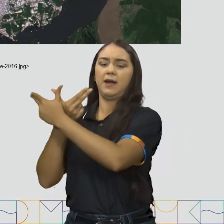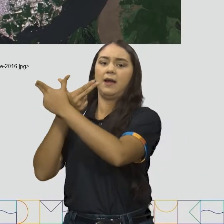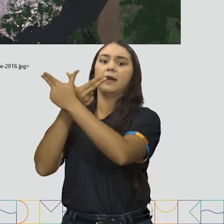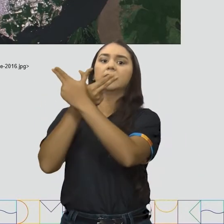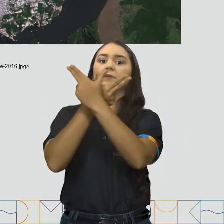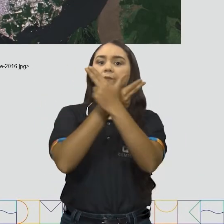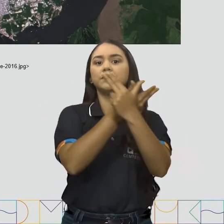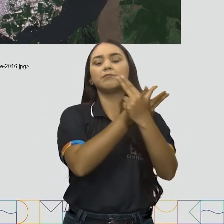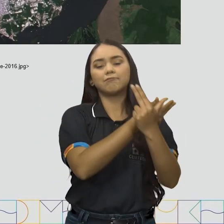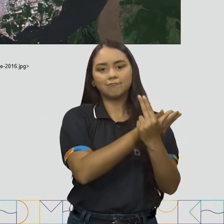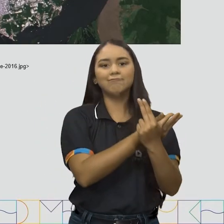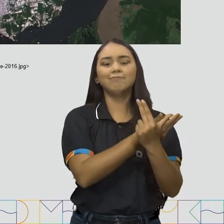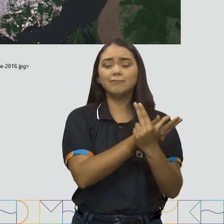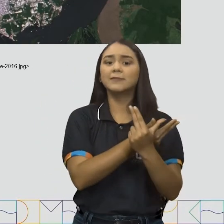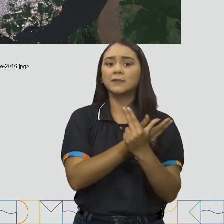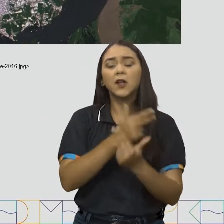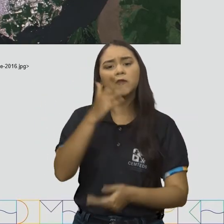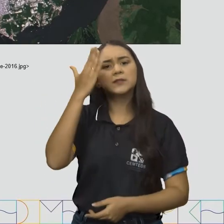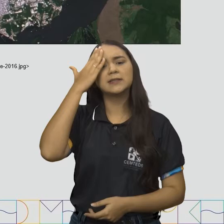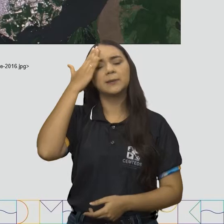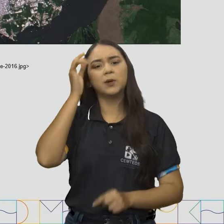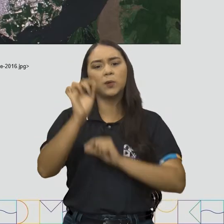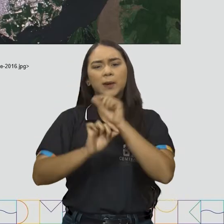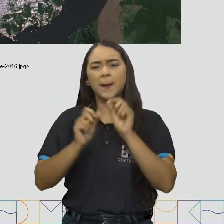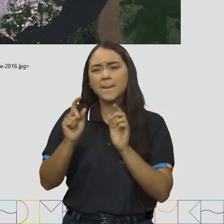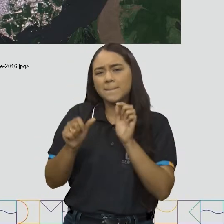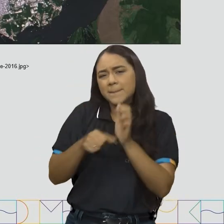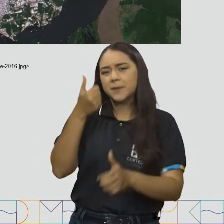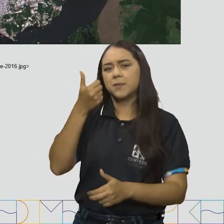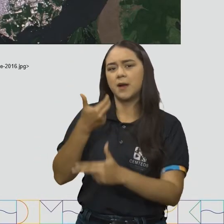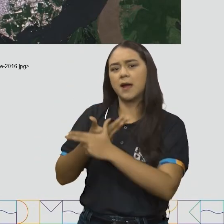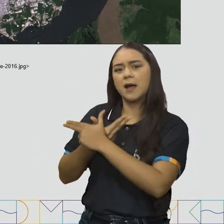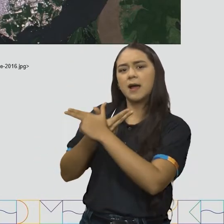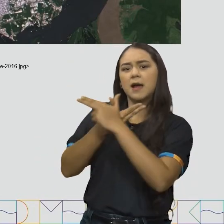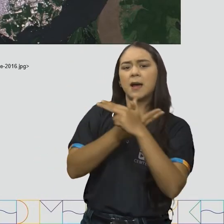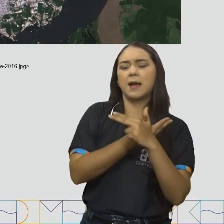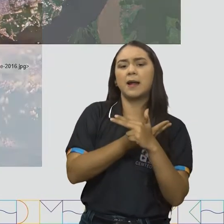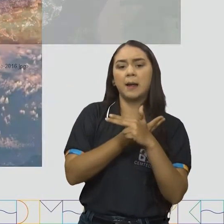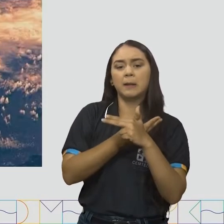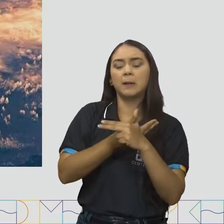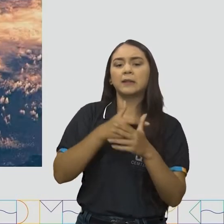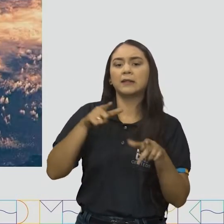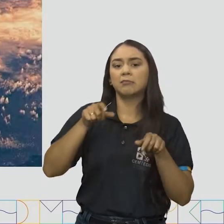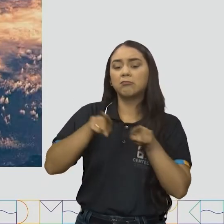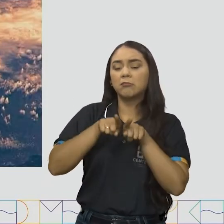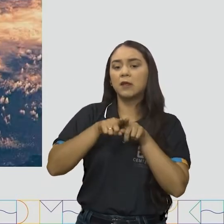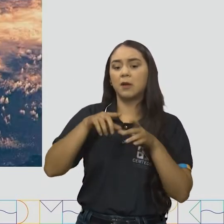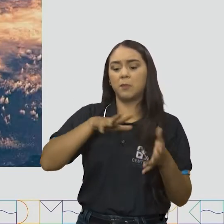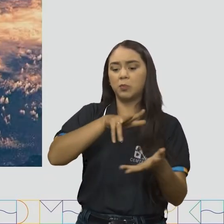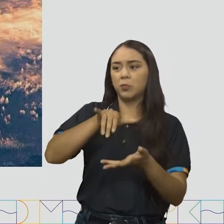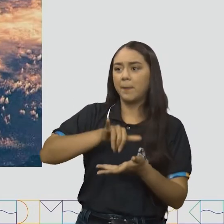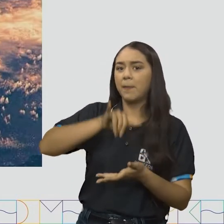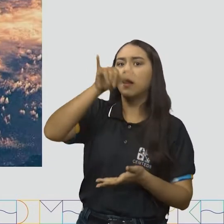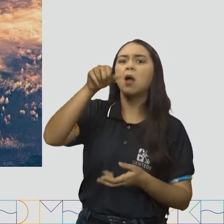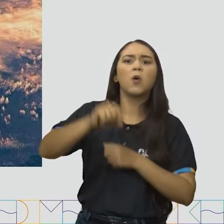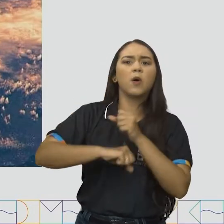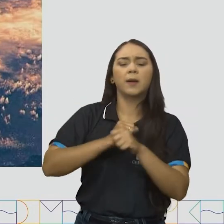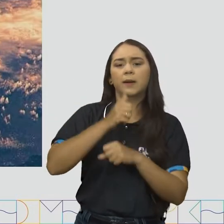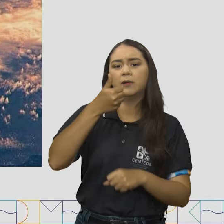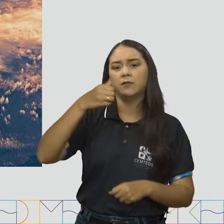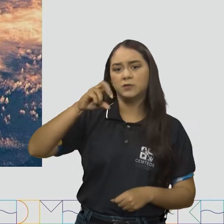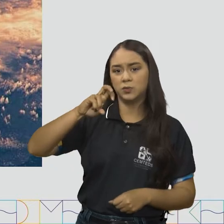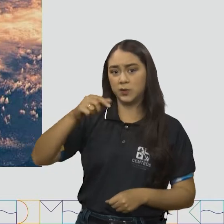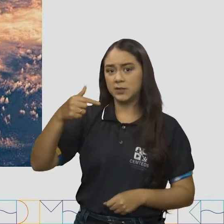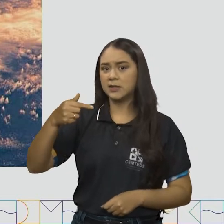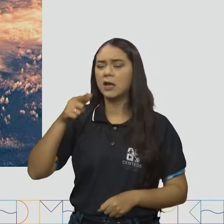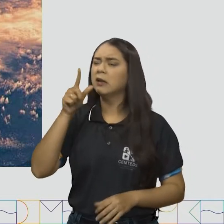satélites em órbita, sensoriamento remoto. Você sabia que o primeiro satélite foi enviado ao espaço em 1957 e tinha